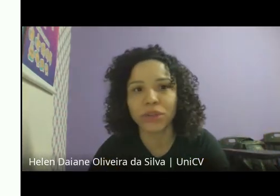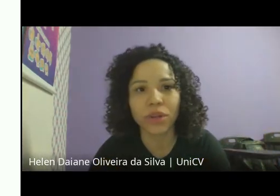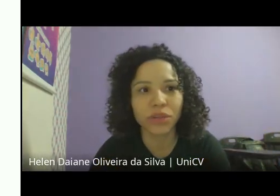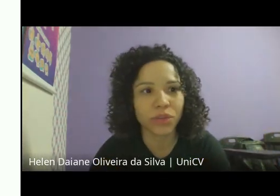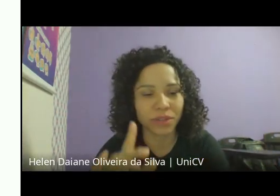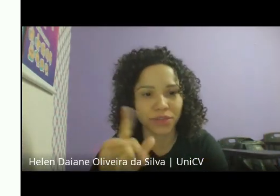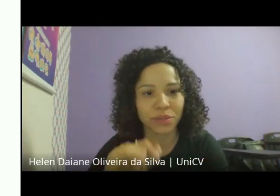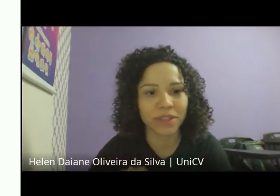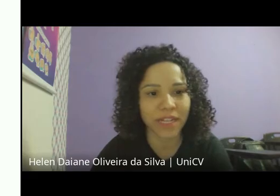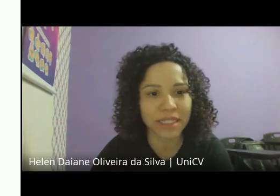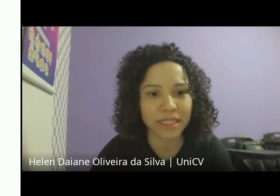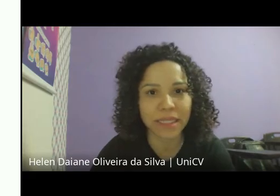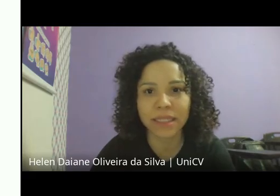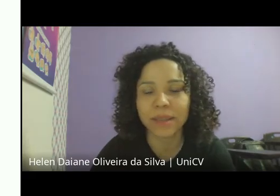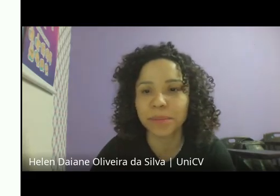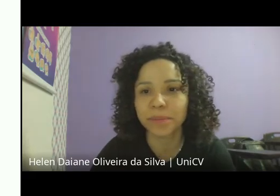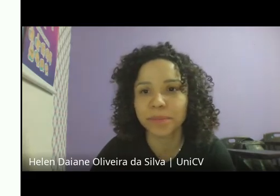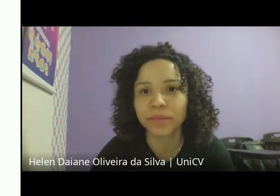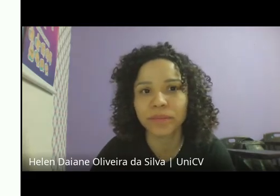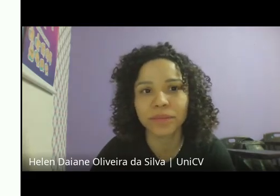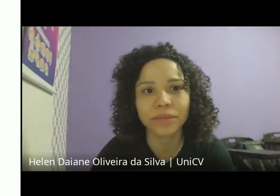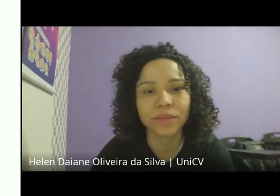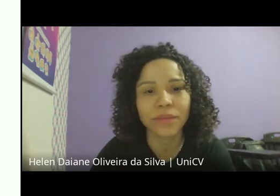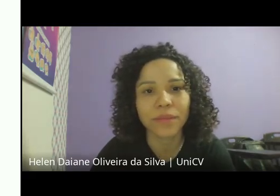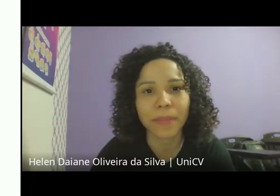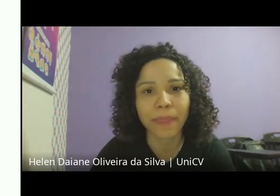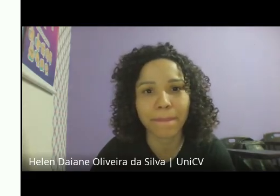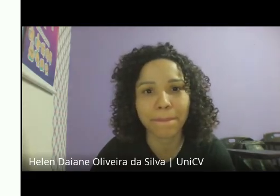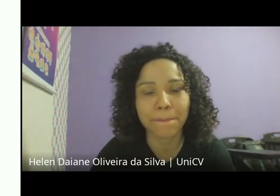Calma aí que eu fiz umas frasezinhas.